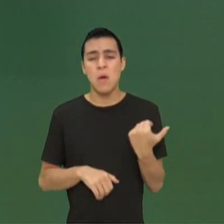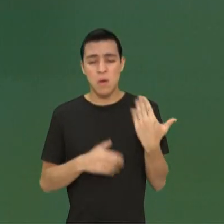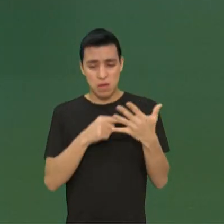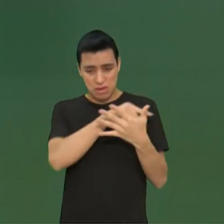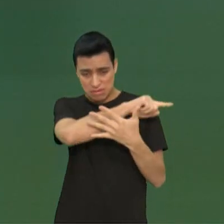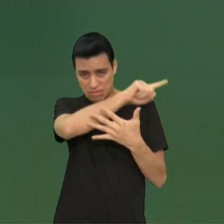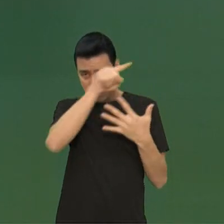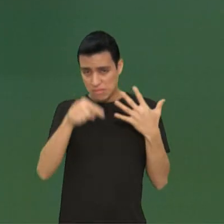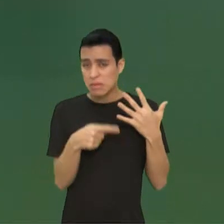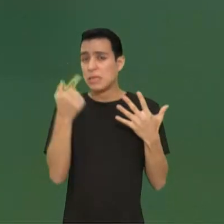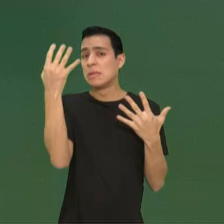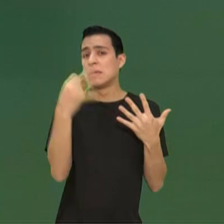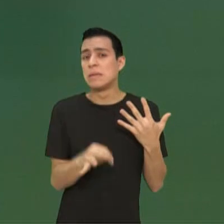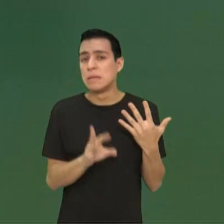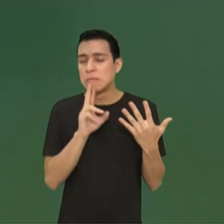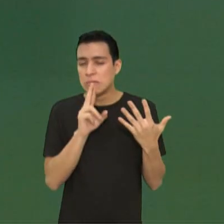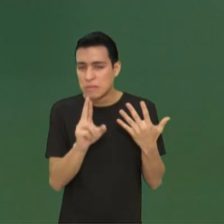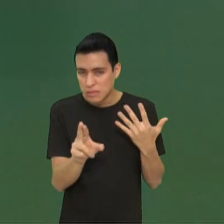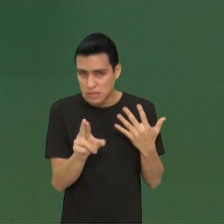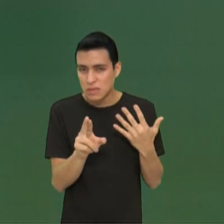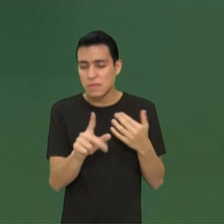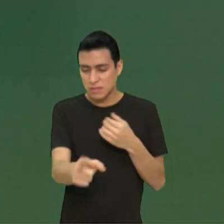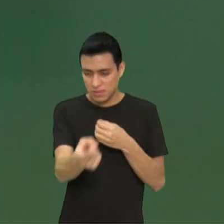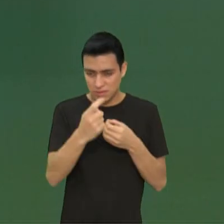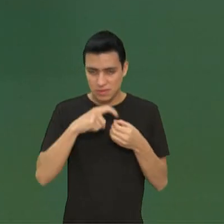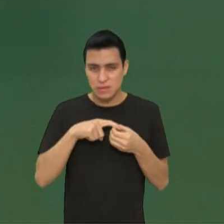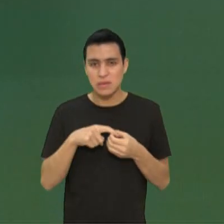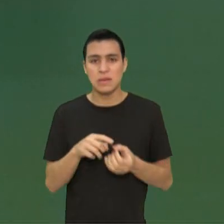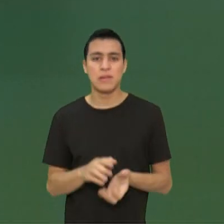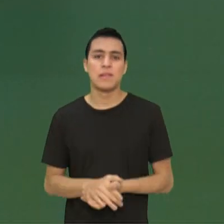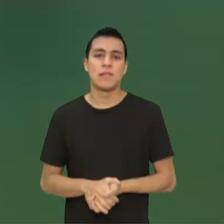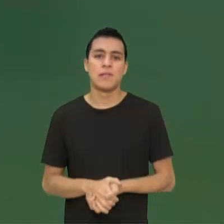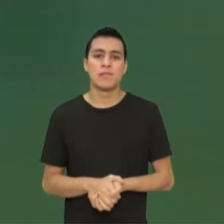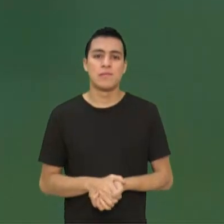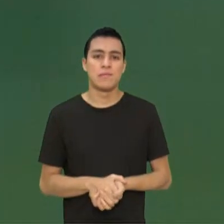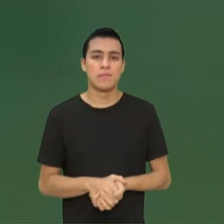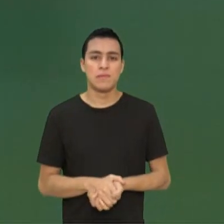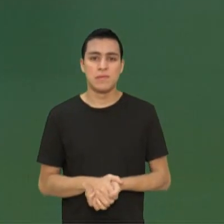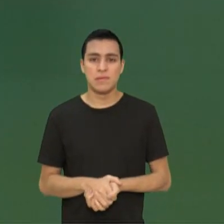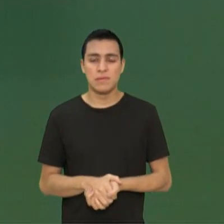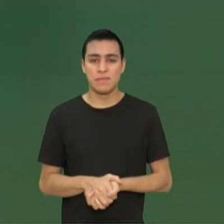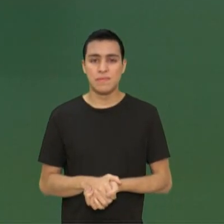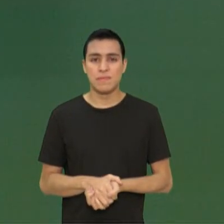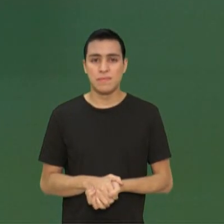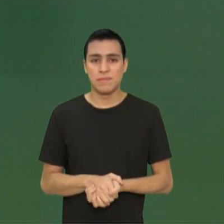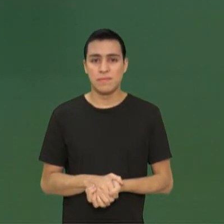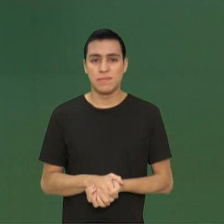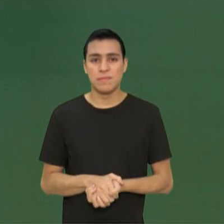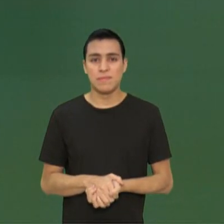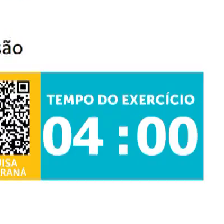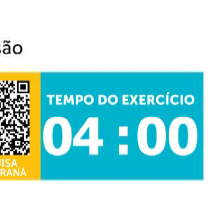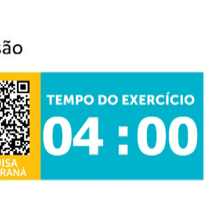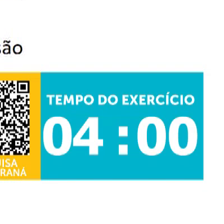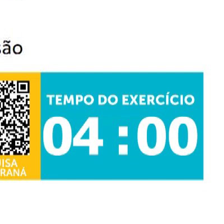por protozoários parasitas. Anota no seu caderno, responde, já volto para conferir com você.